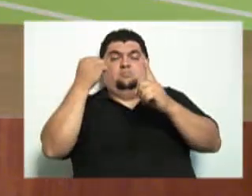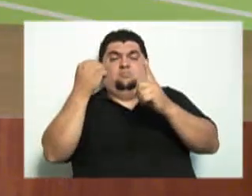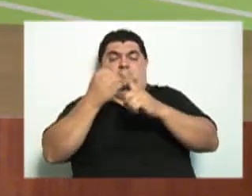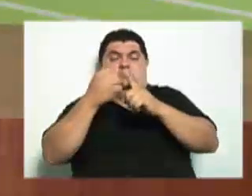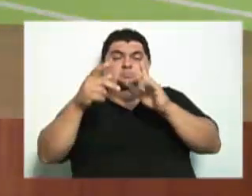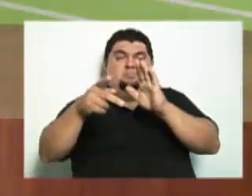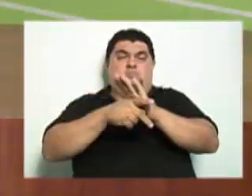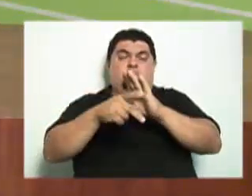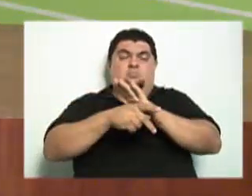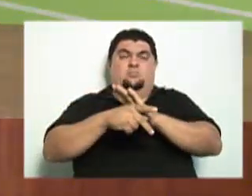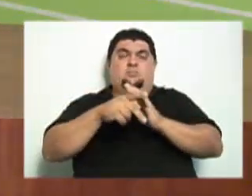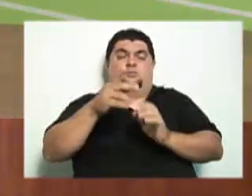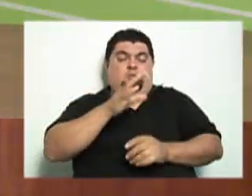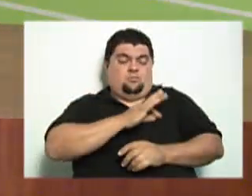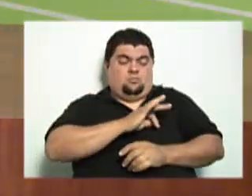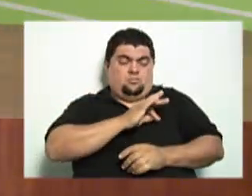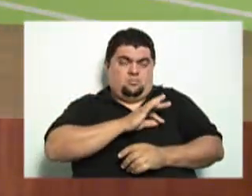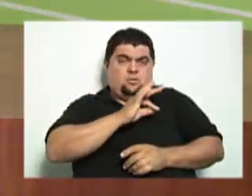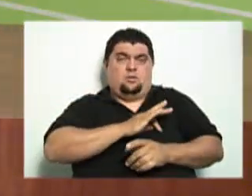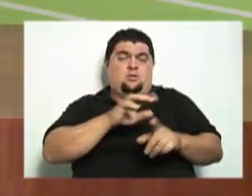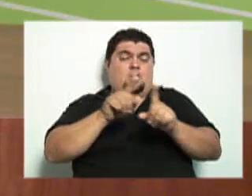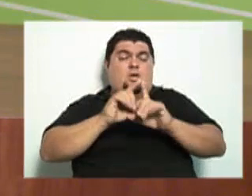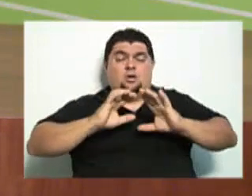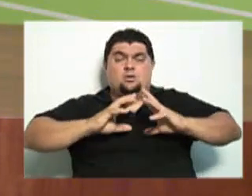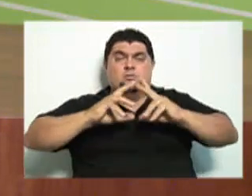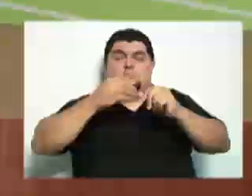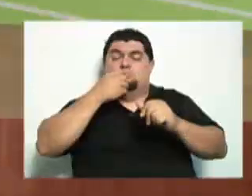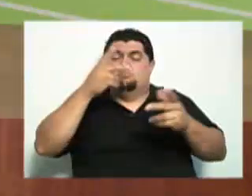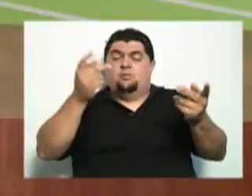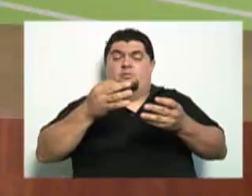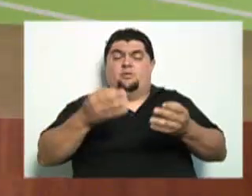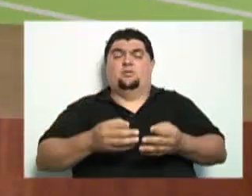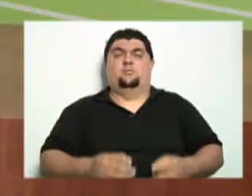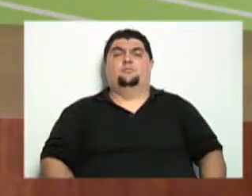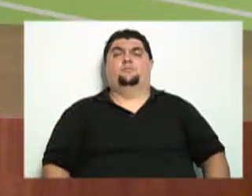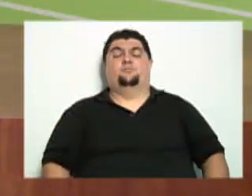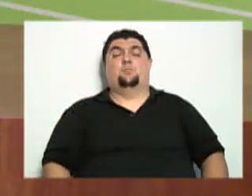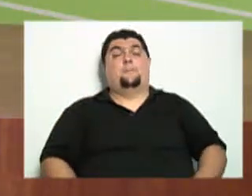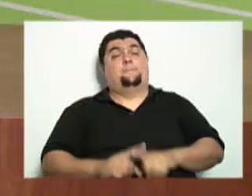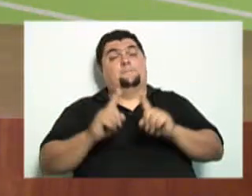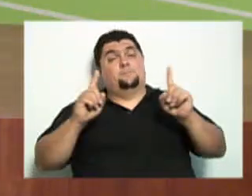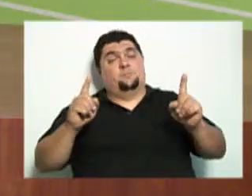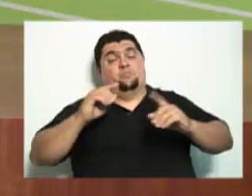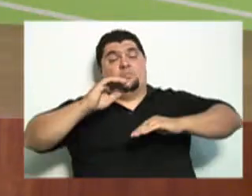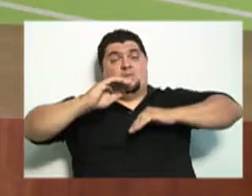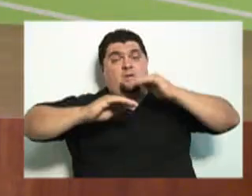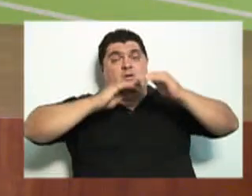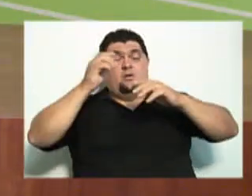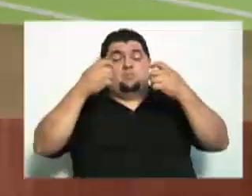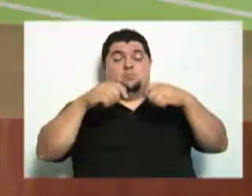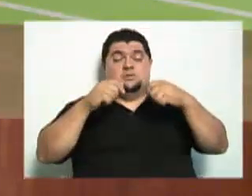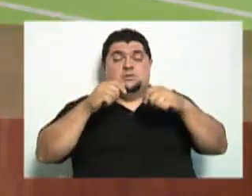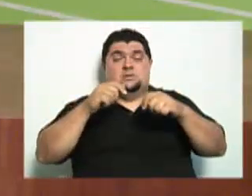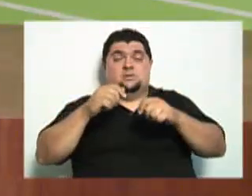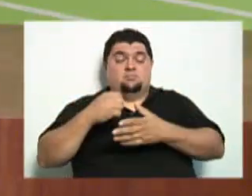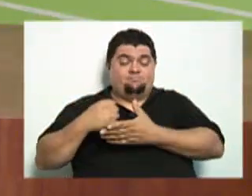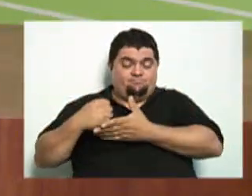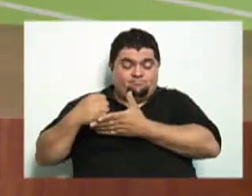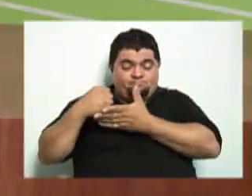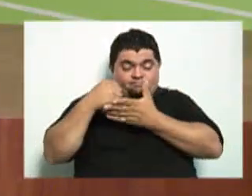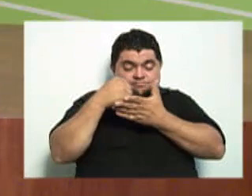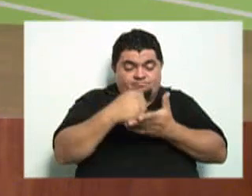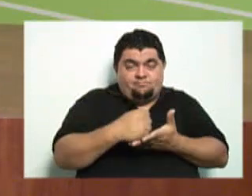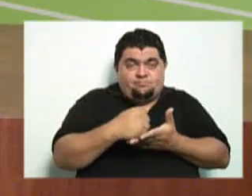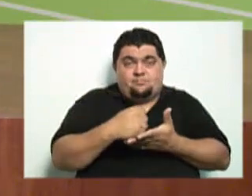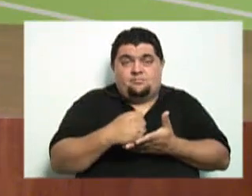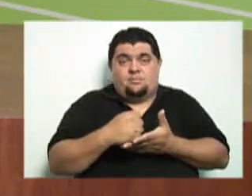Desenvolvimento social, desenvolvimento econômico, tudo isso é muito bom. Só que esse desenvolvimento tem que ser de forma sustentada. Daí vem